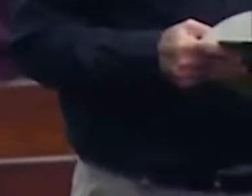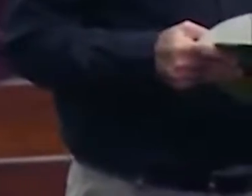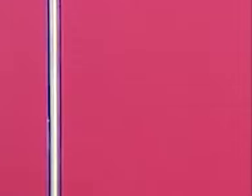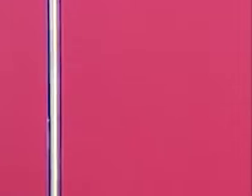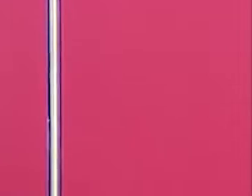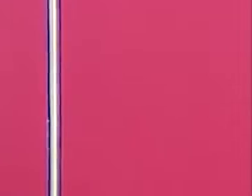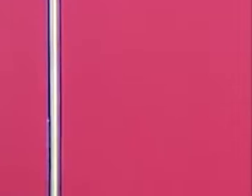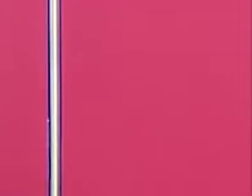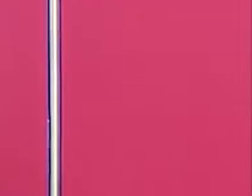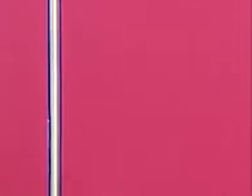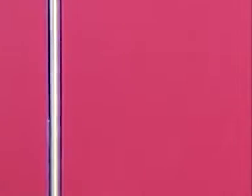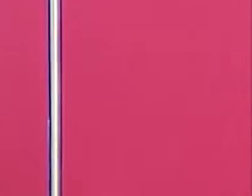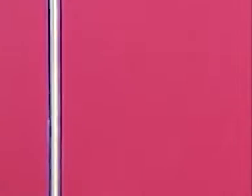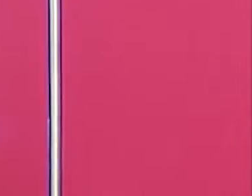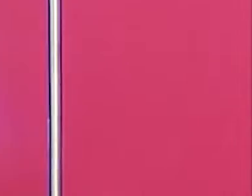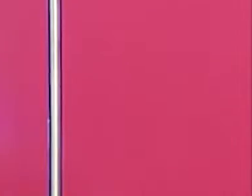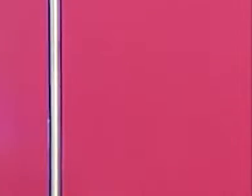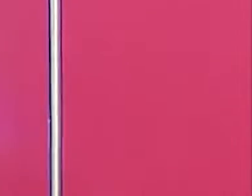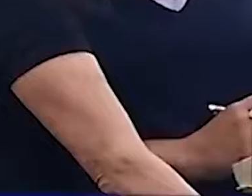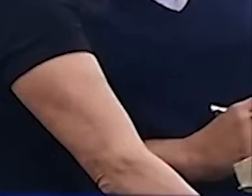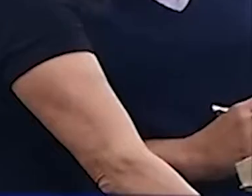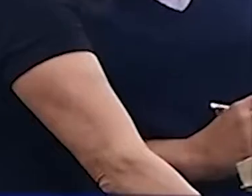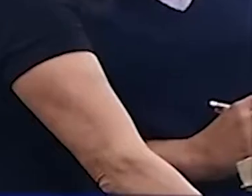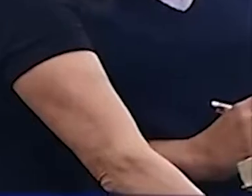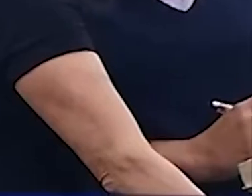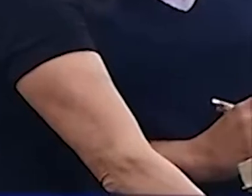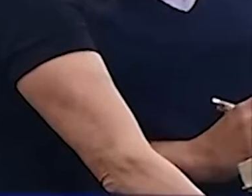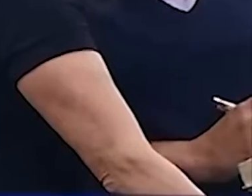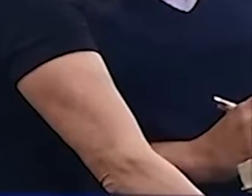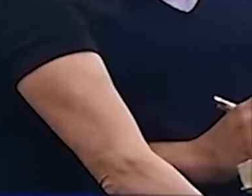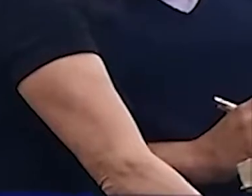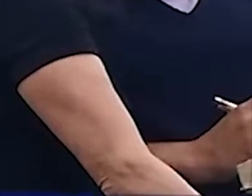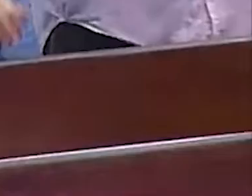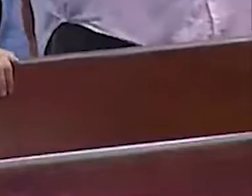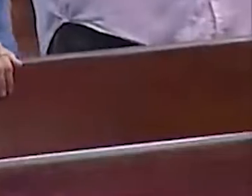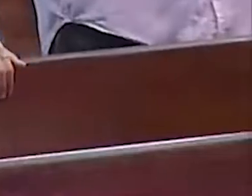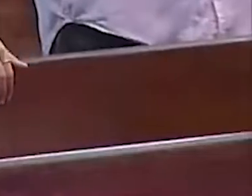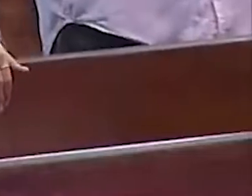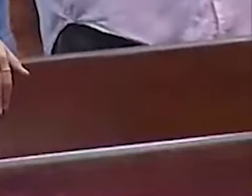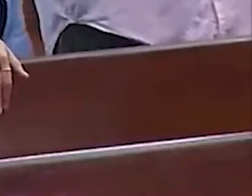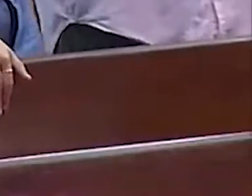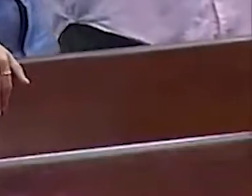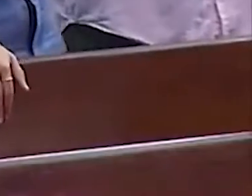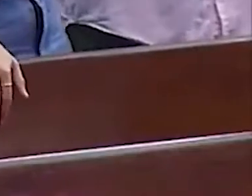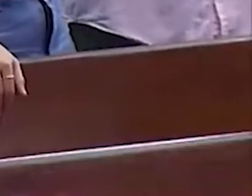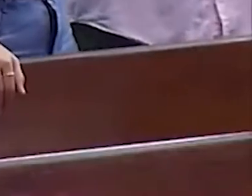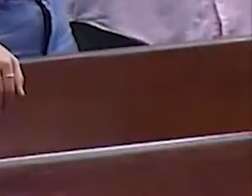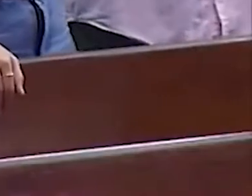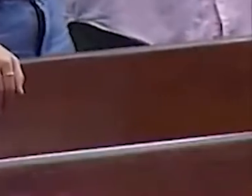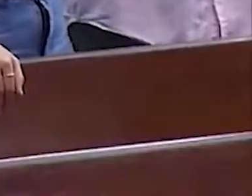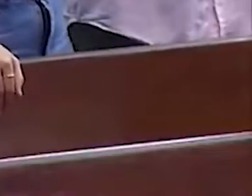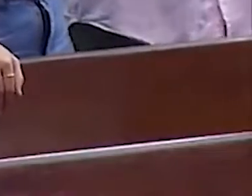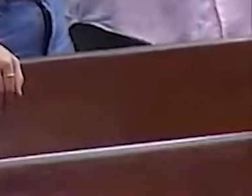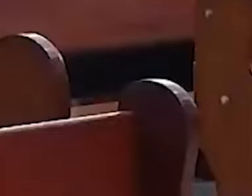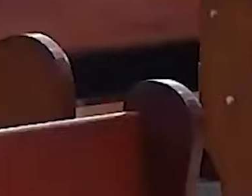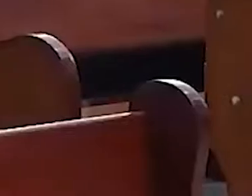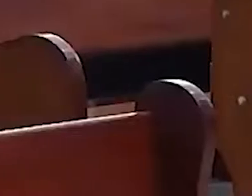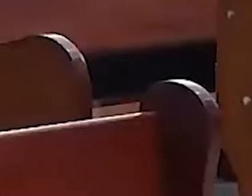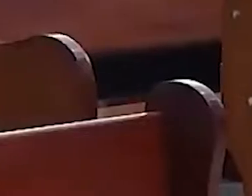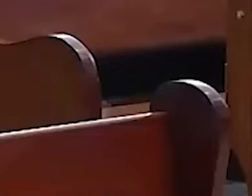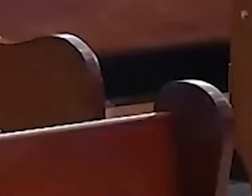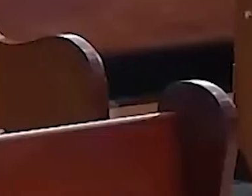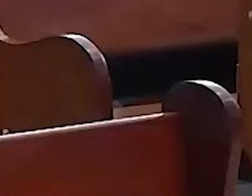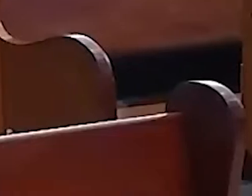Estamos no terceiro trimestre de 2022 e, junto com ele, iniciamos mais uma série de estudos no culto